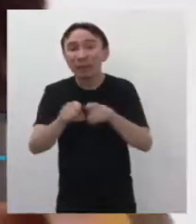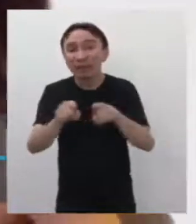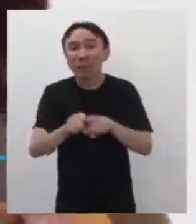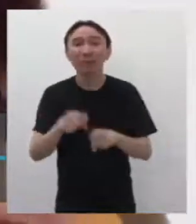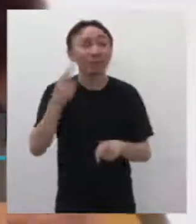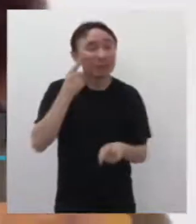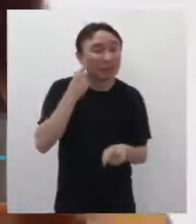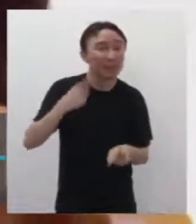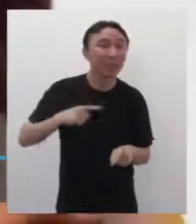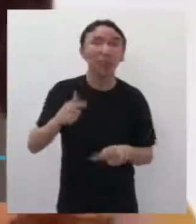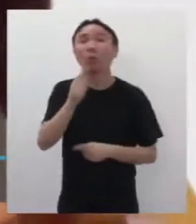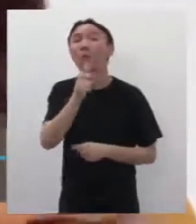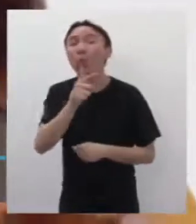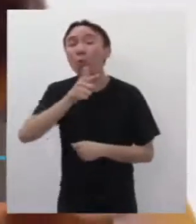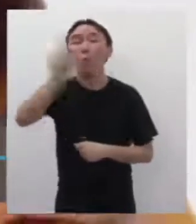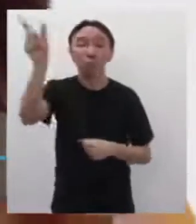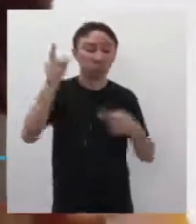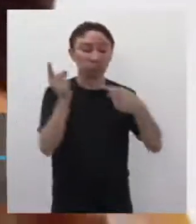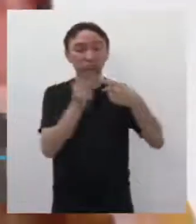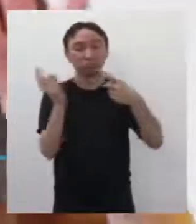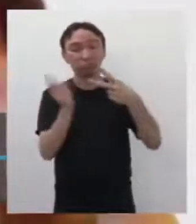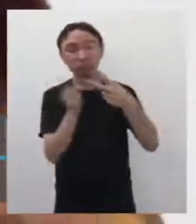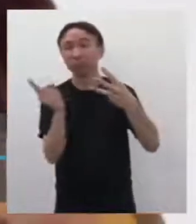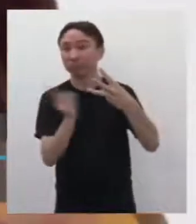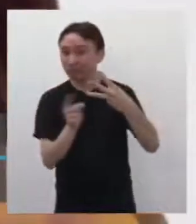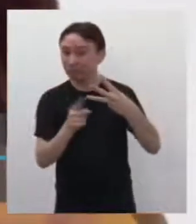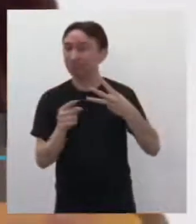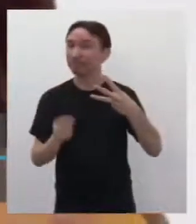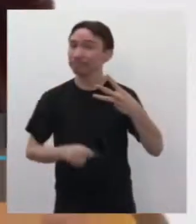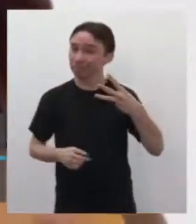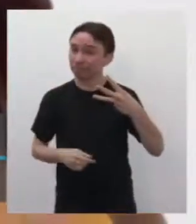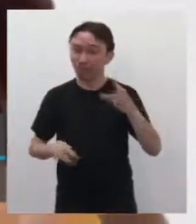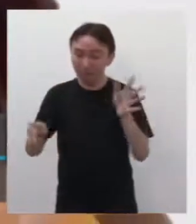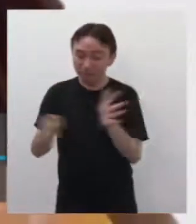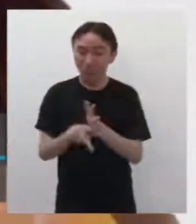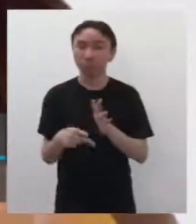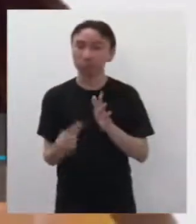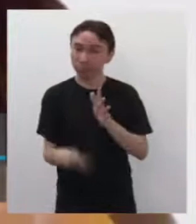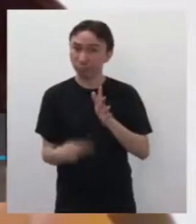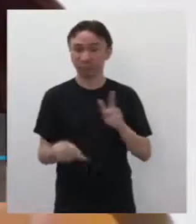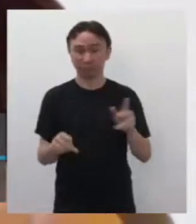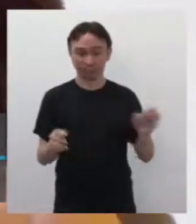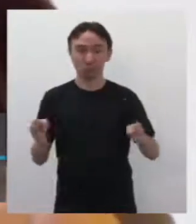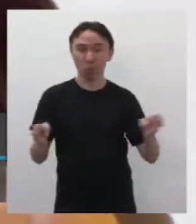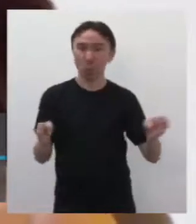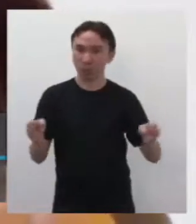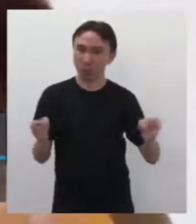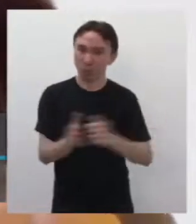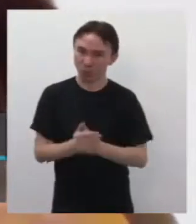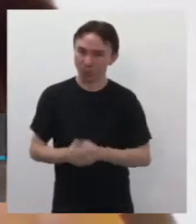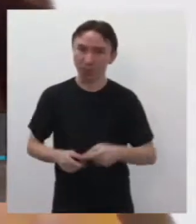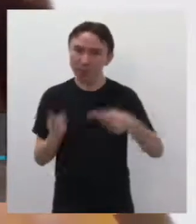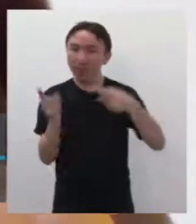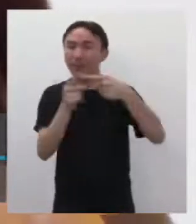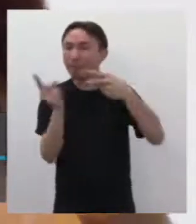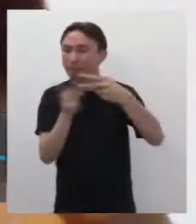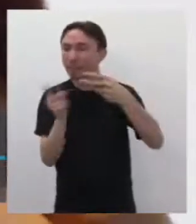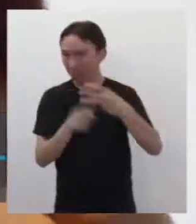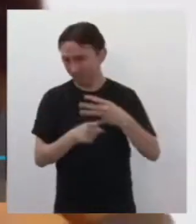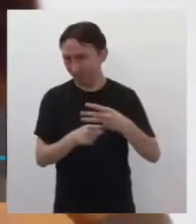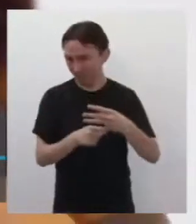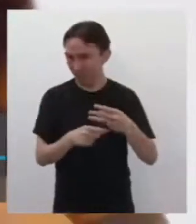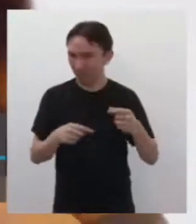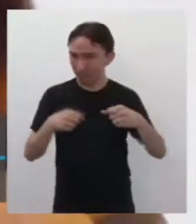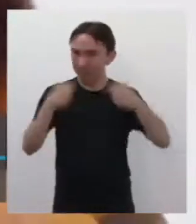3 outras questões que são muito específicas desse momento, que eu vou trazer aqui, que eu acho que é onde